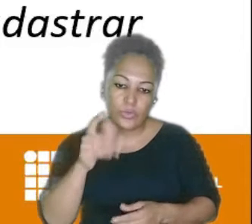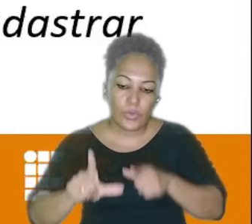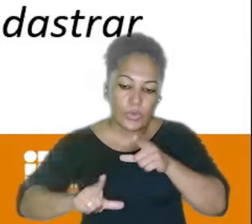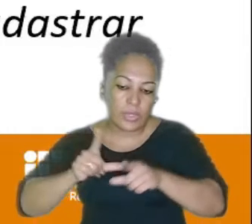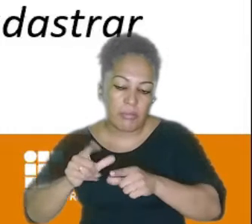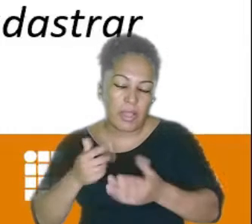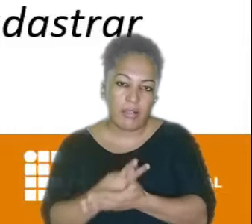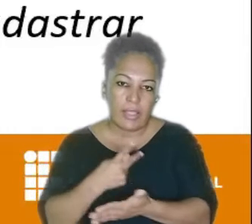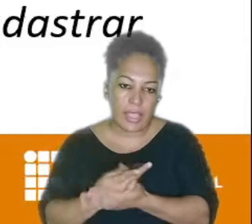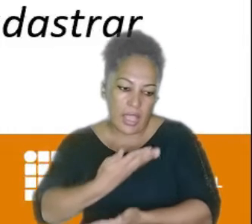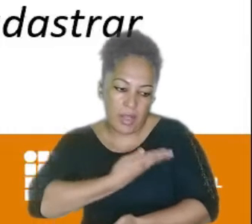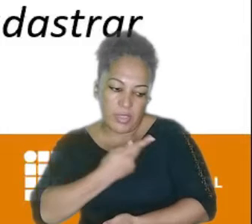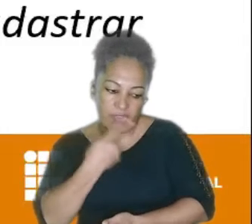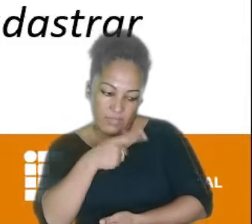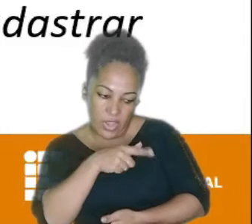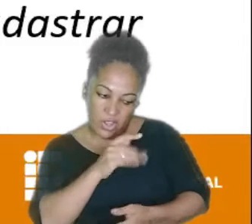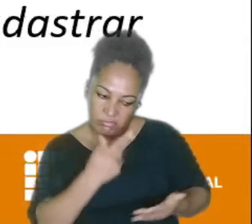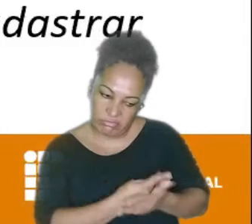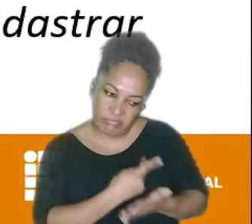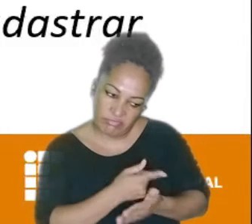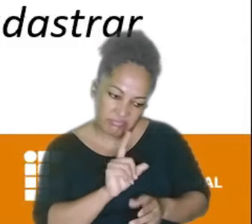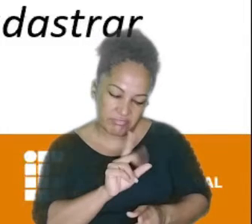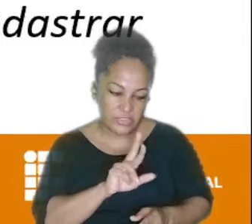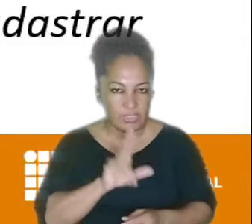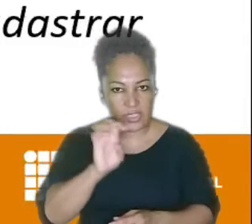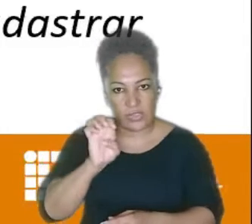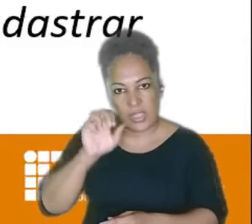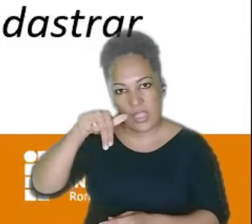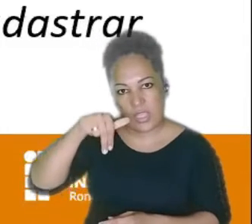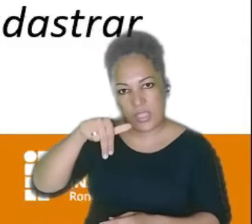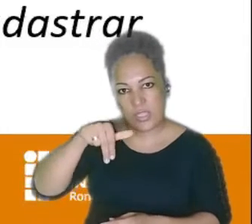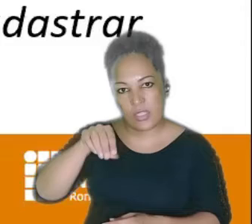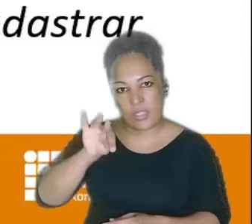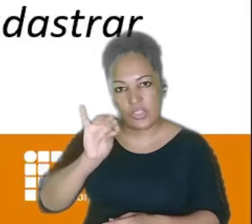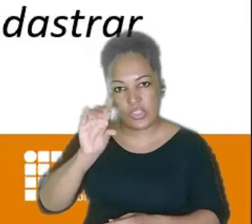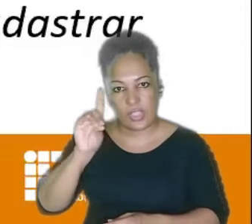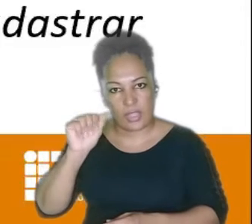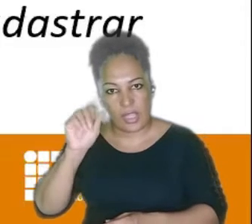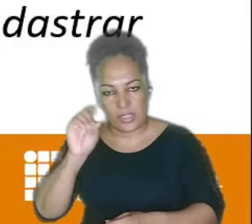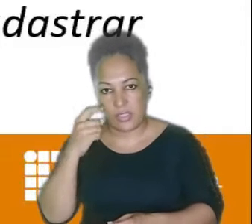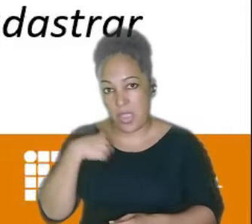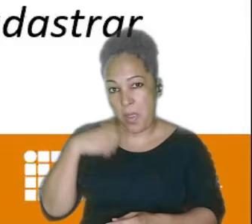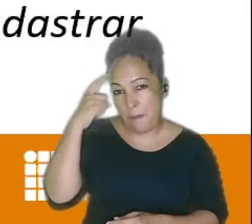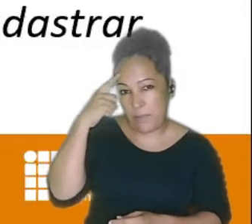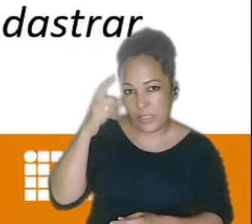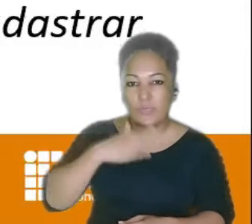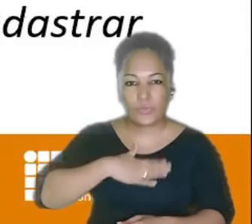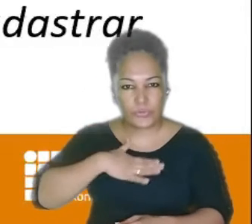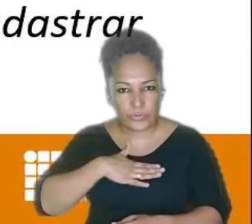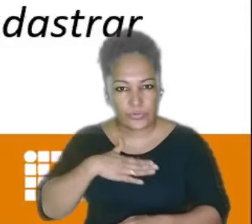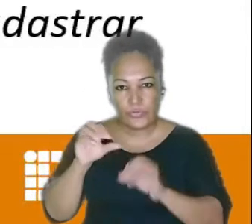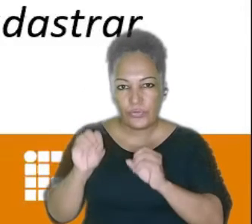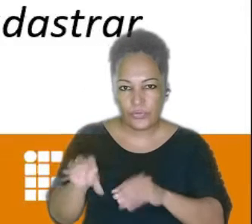os seus colegas vão falar, isso aqui não seria uma entidade, aí vocês vão aprendendo as exceções ao longo do tempo, tá? Eu gosto